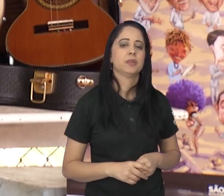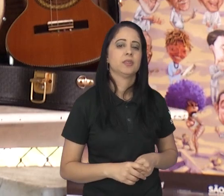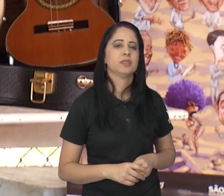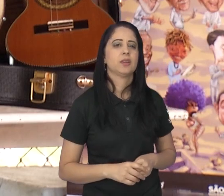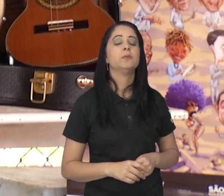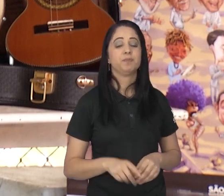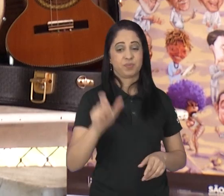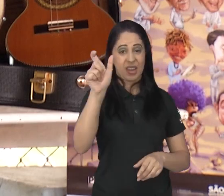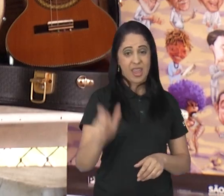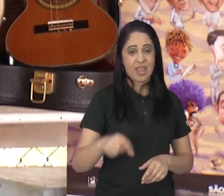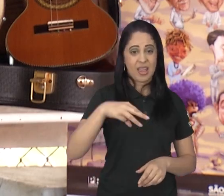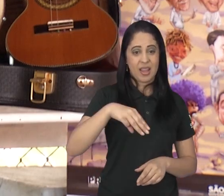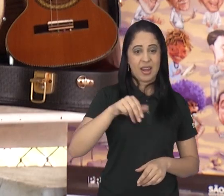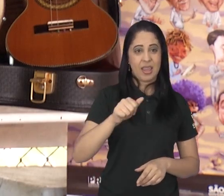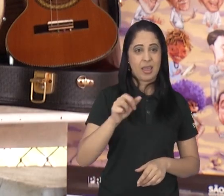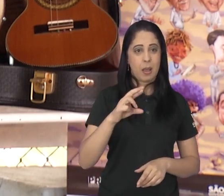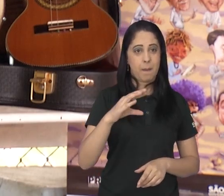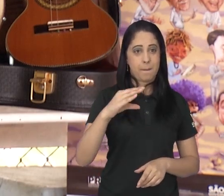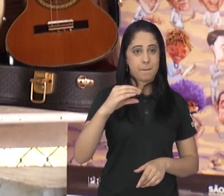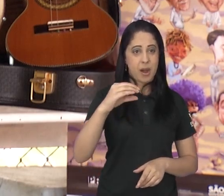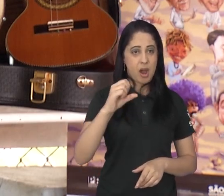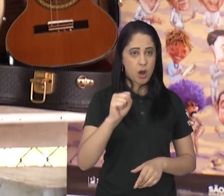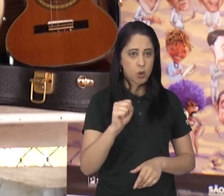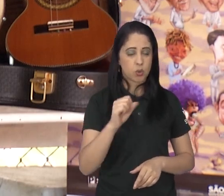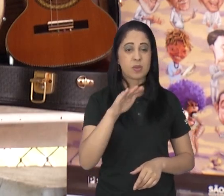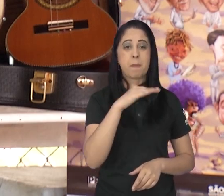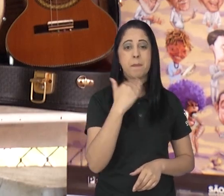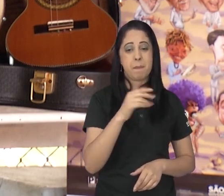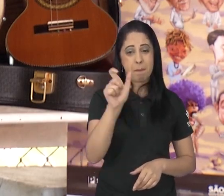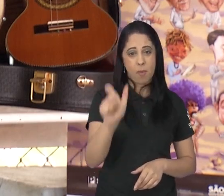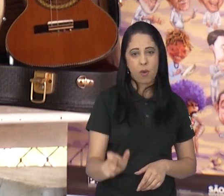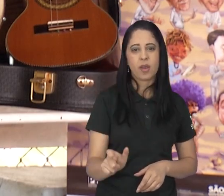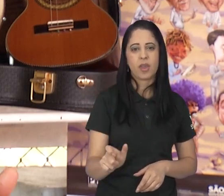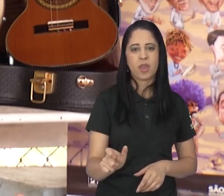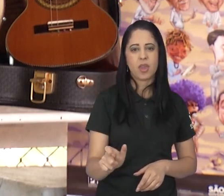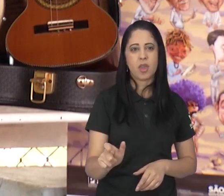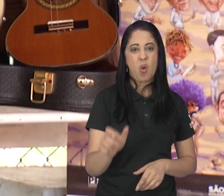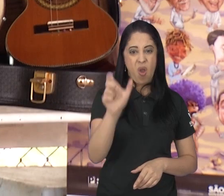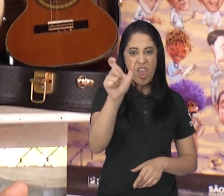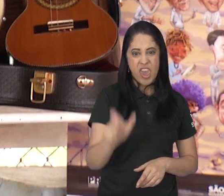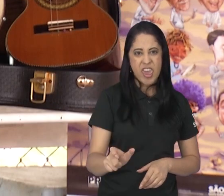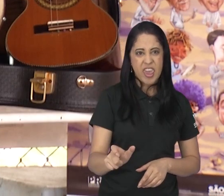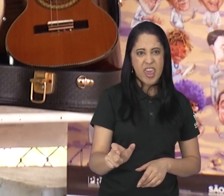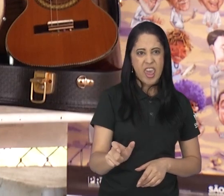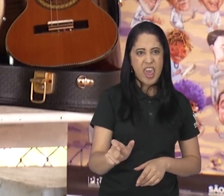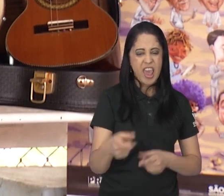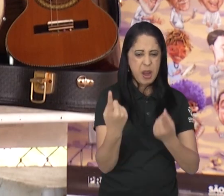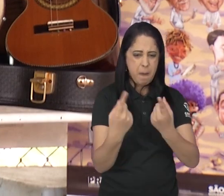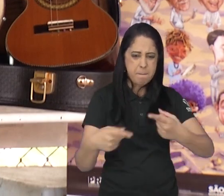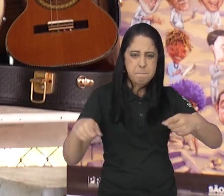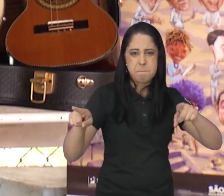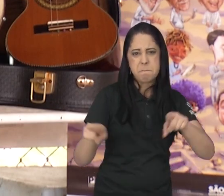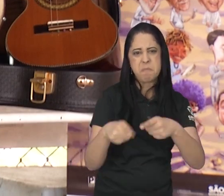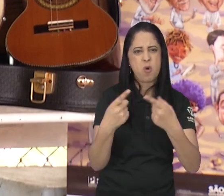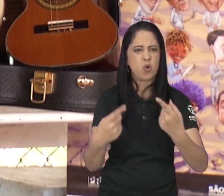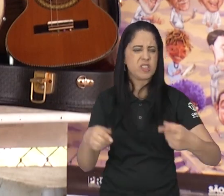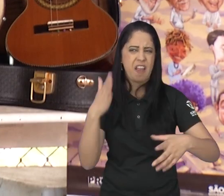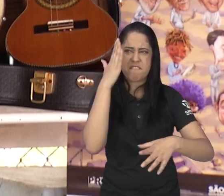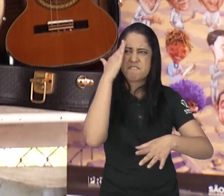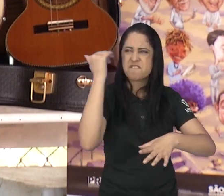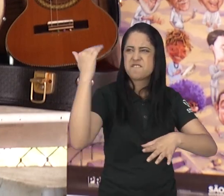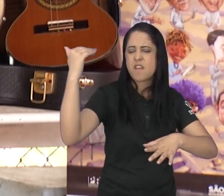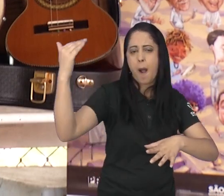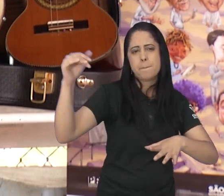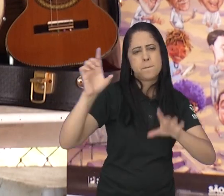morrido um grande amigo nosso, Marcos Flecha, que eu considero o maior músico de São José. Ele deixou